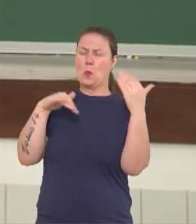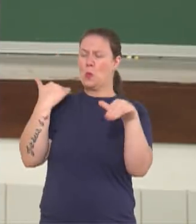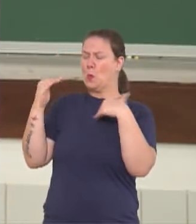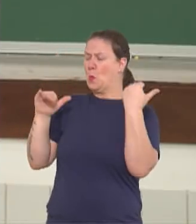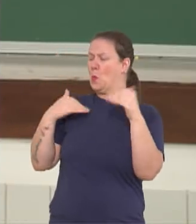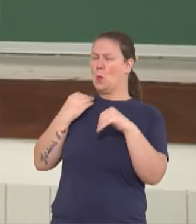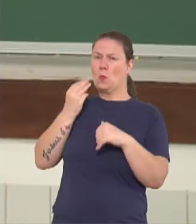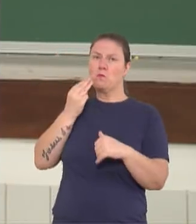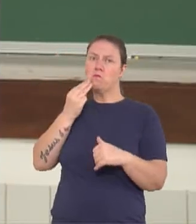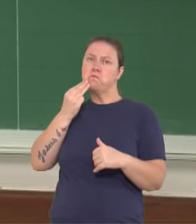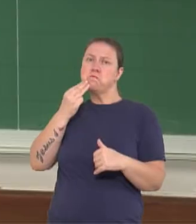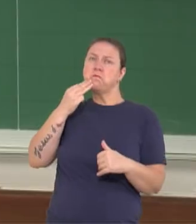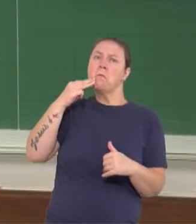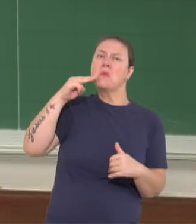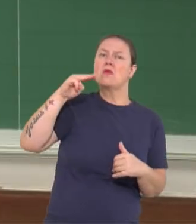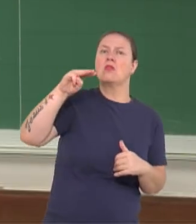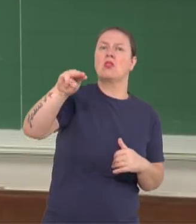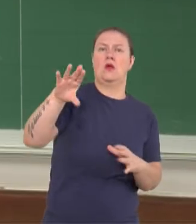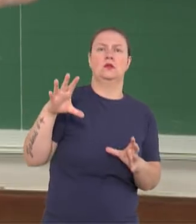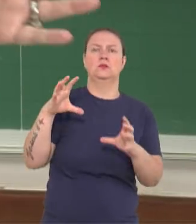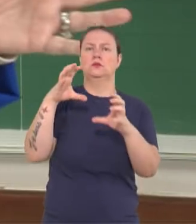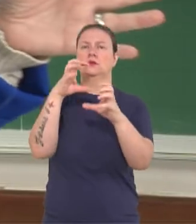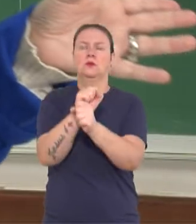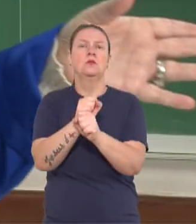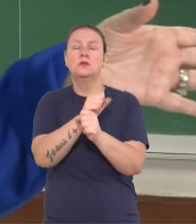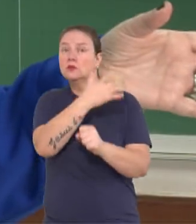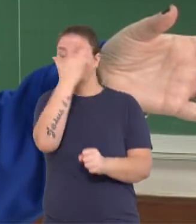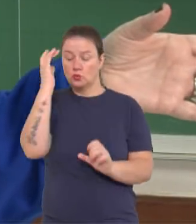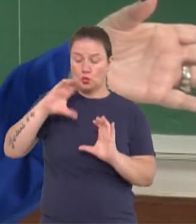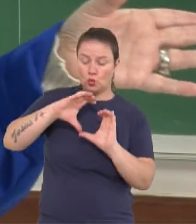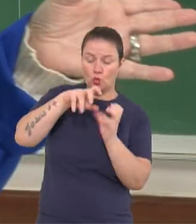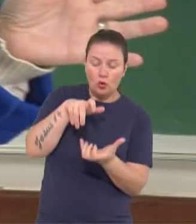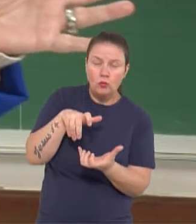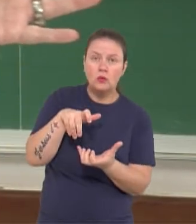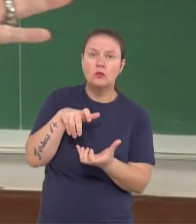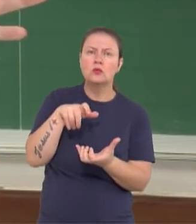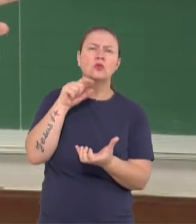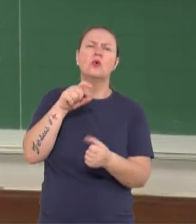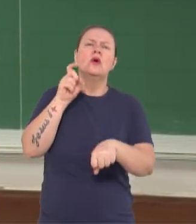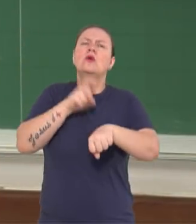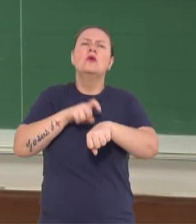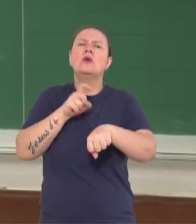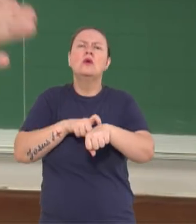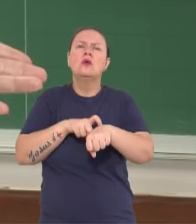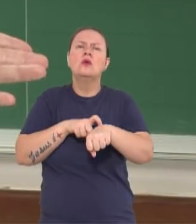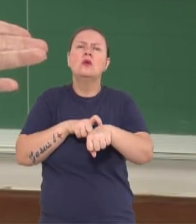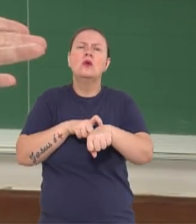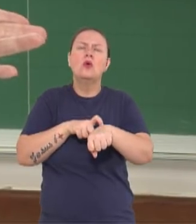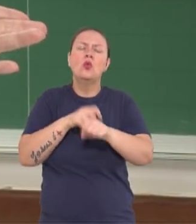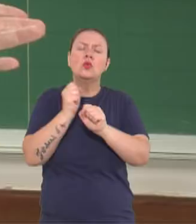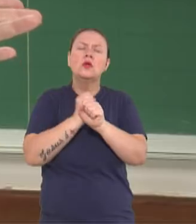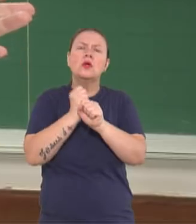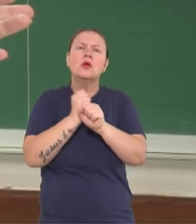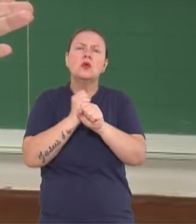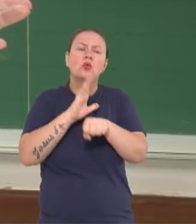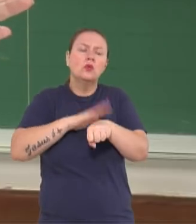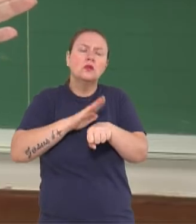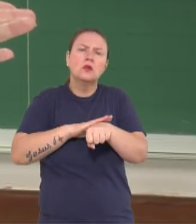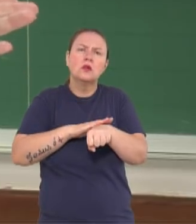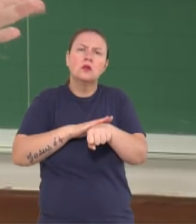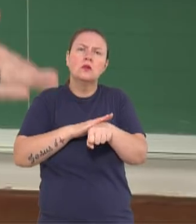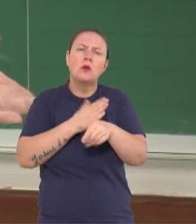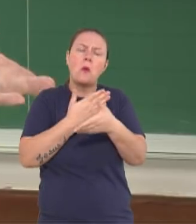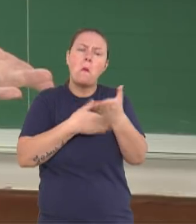no mundo, né? Então eu tenho que dizer quando que aconteceu essa notícia, quando que a gripe espanhola aconteceu no mundo. Vocês já pesquisaram? Já tiveram